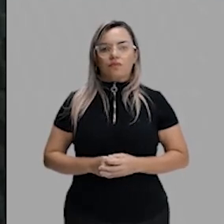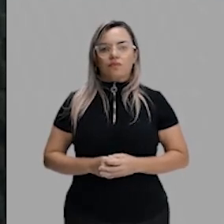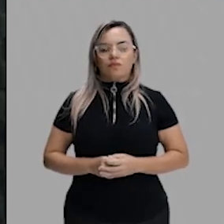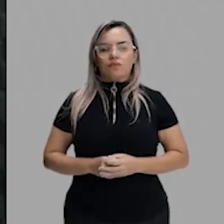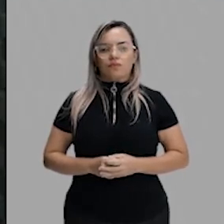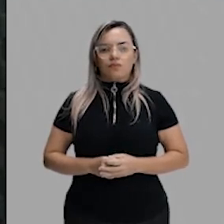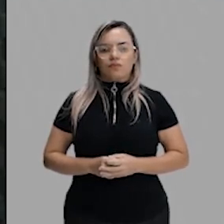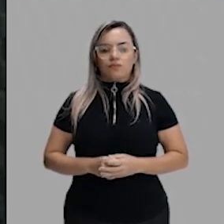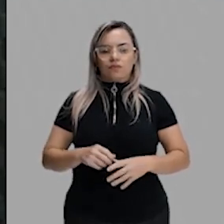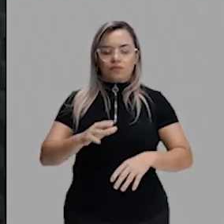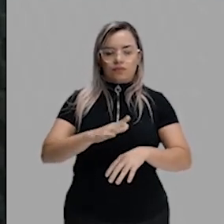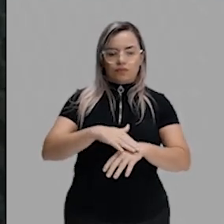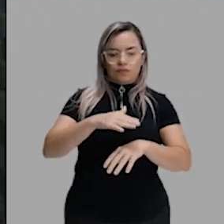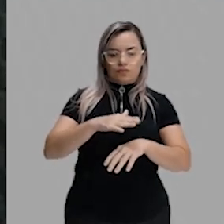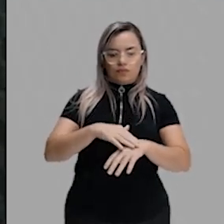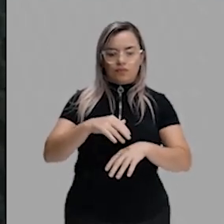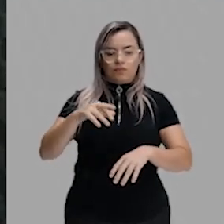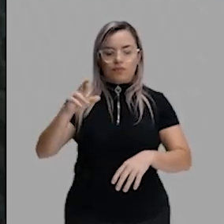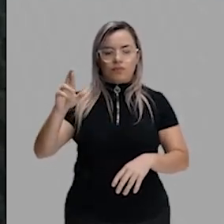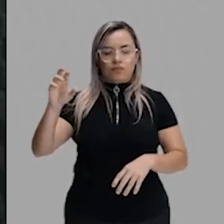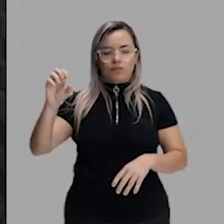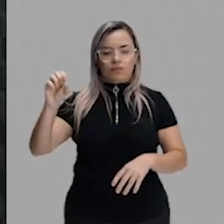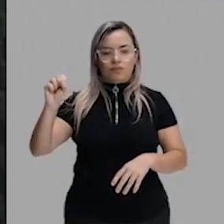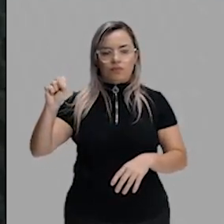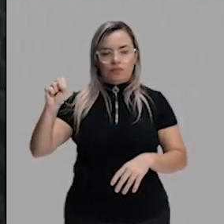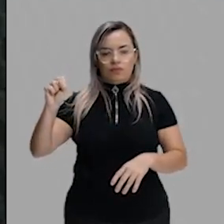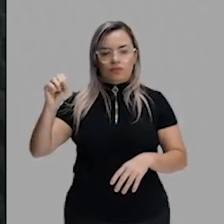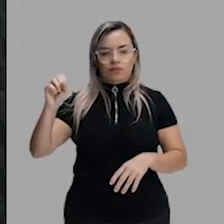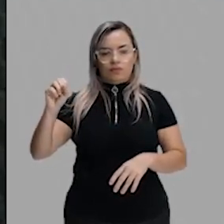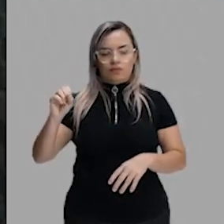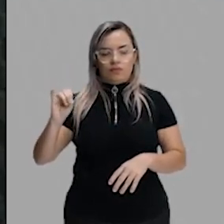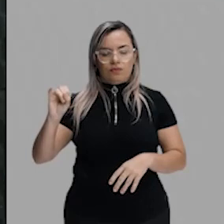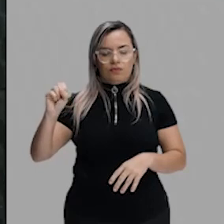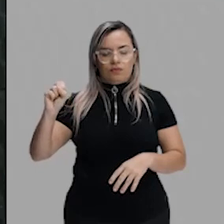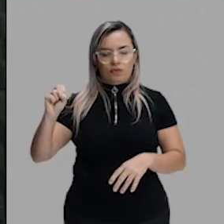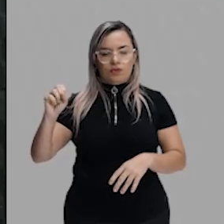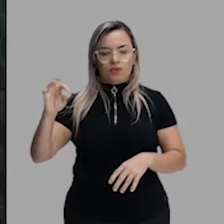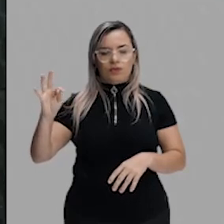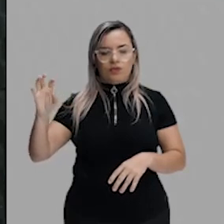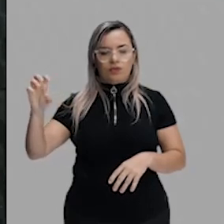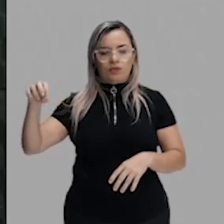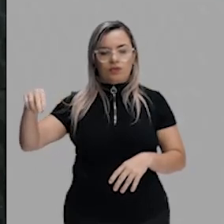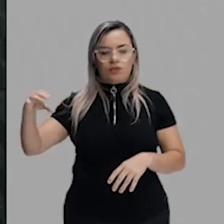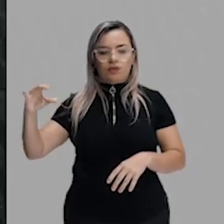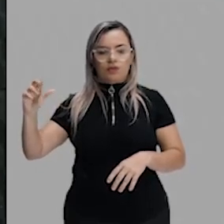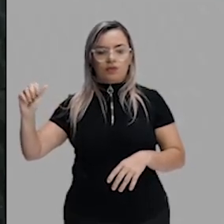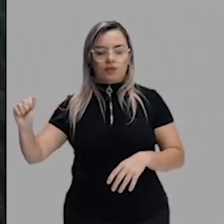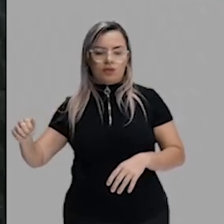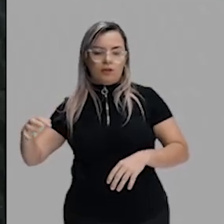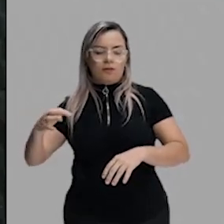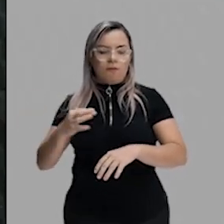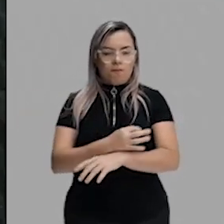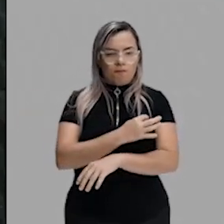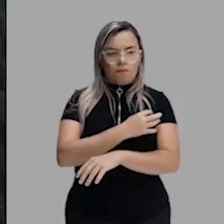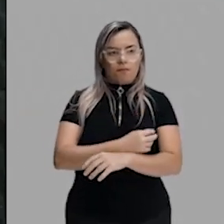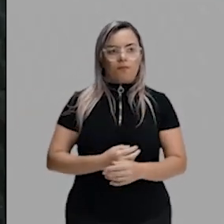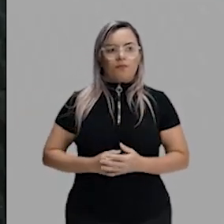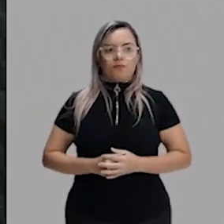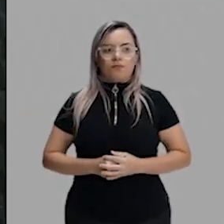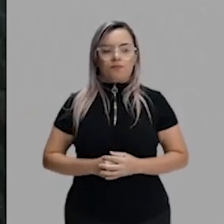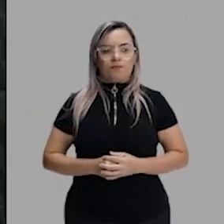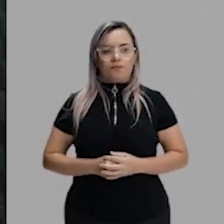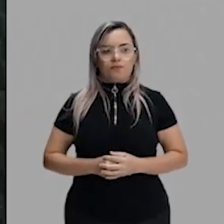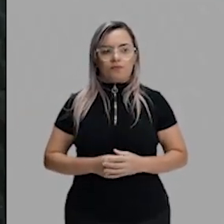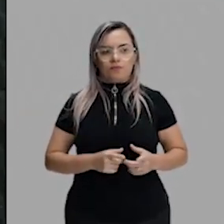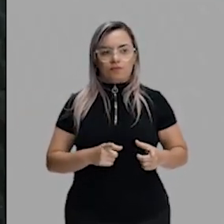que nós vamos chamar lá na frente de resistência. Certo? Então, nós temos aqui essa constante que é